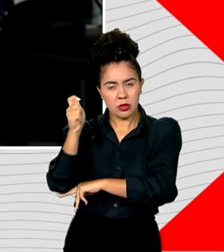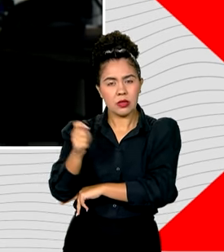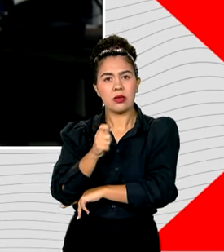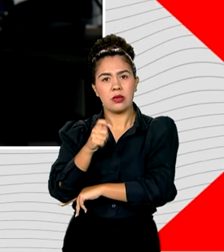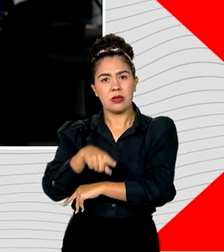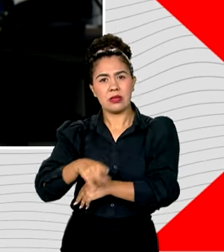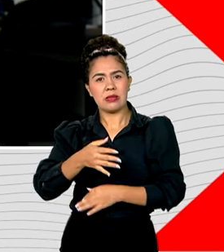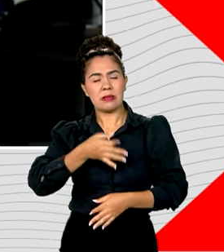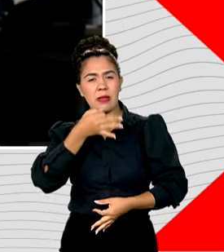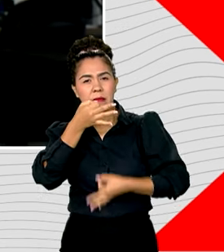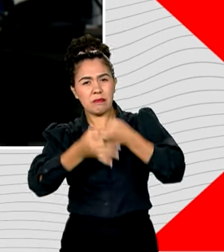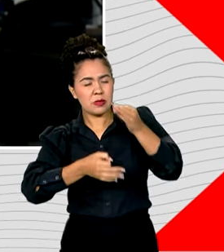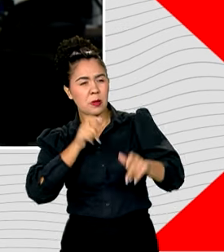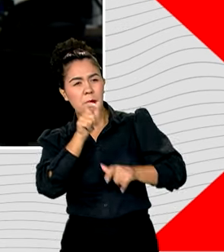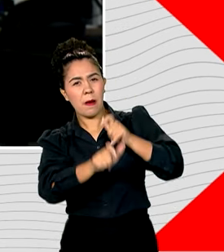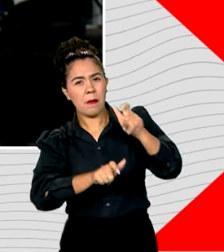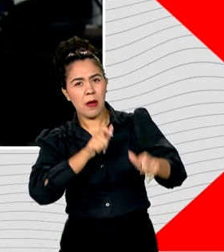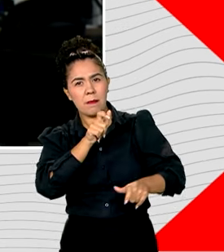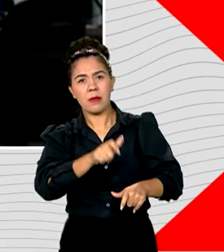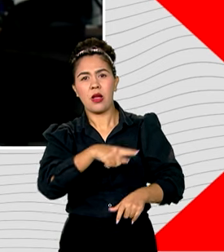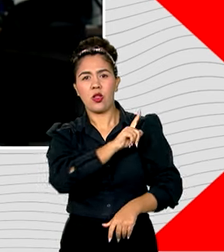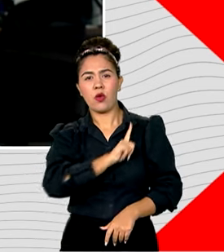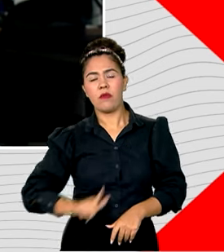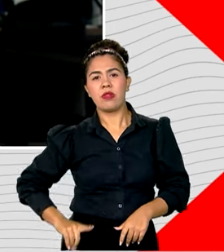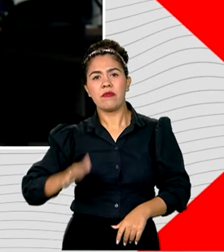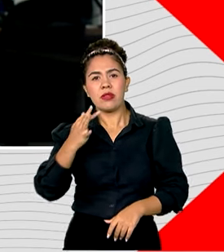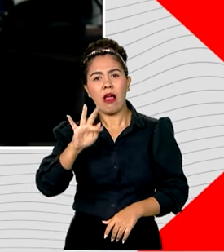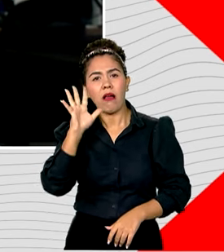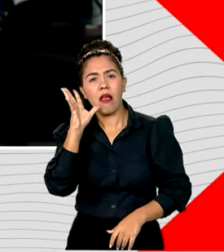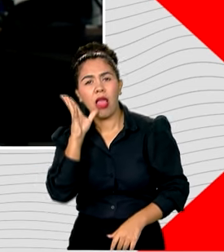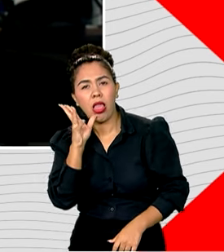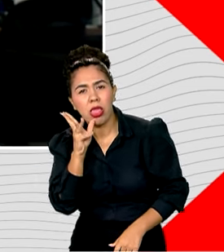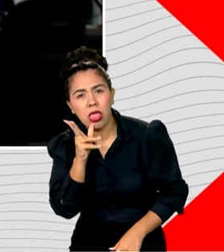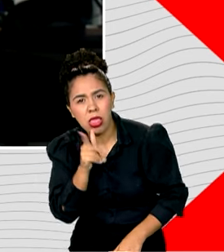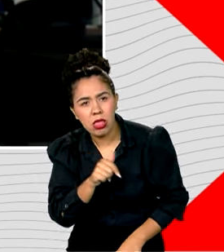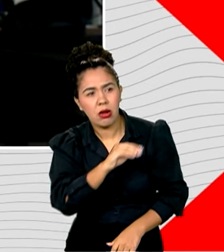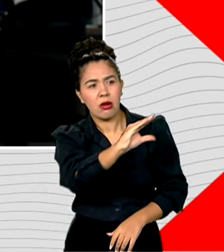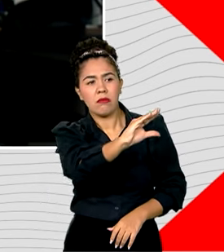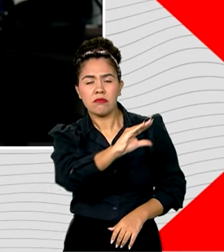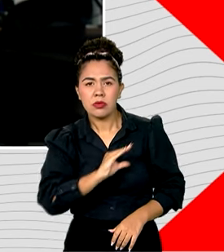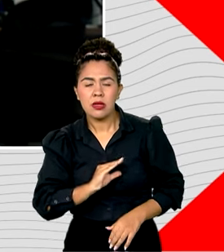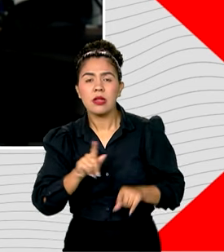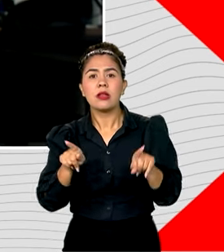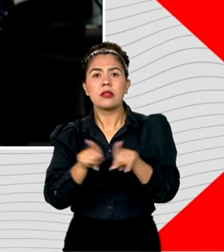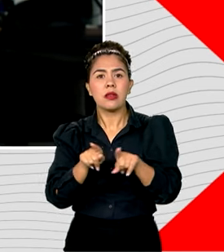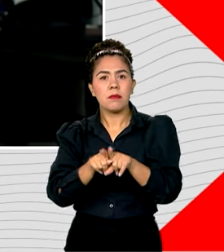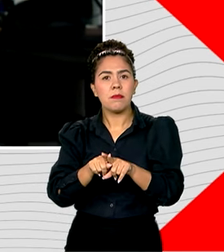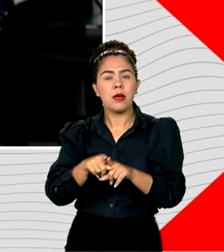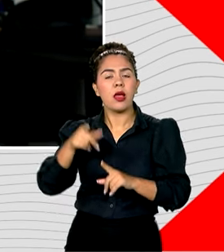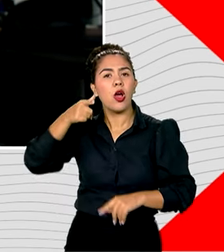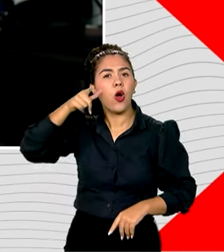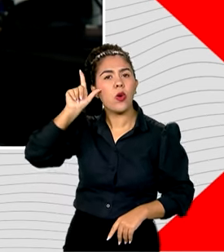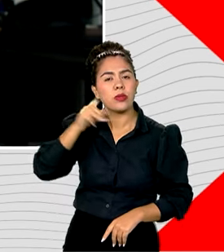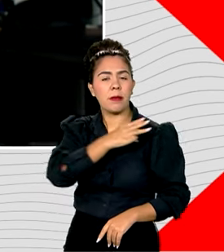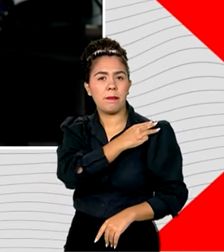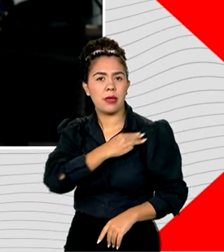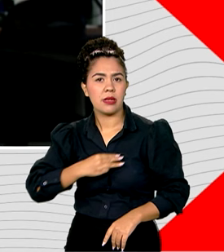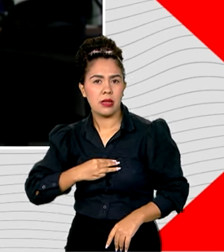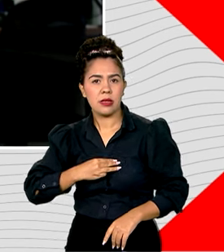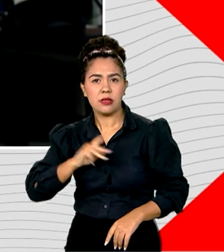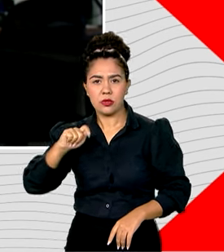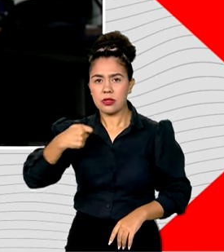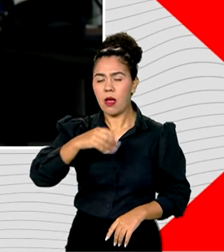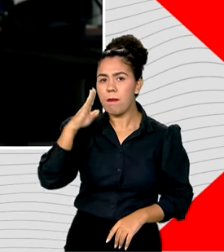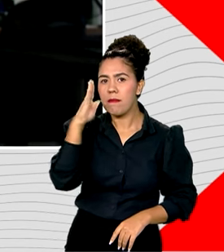ao governo federal a demora em repasse até o que resultou ontem uma nota do ministro Paulo Pimenta listando